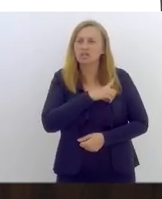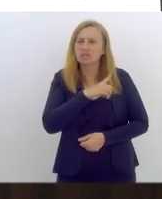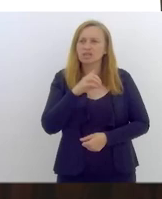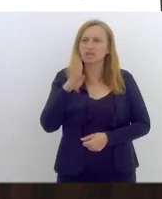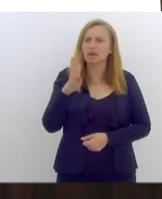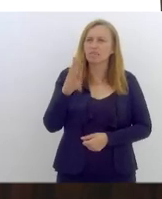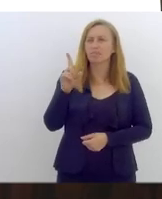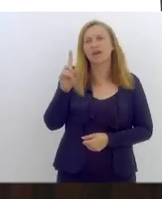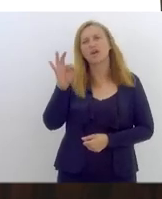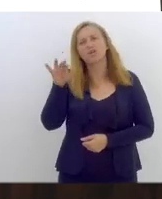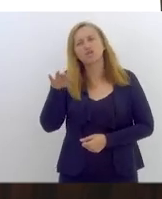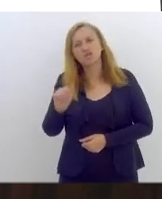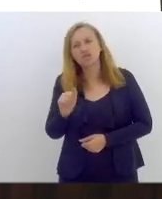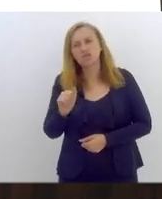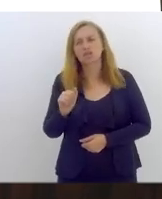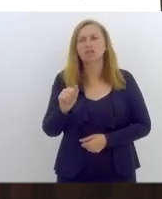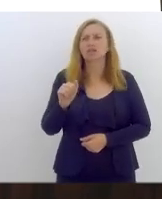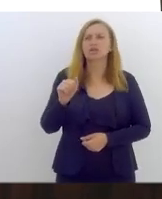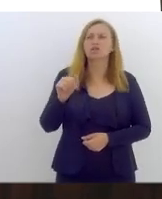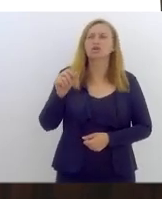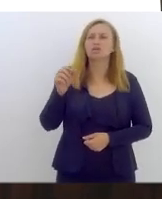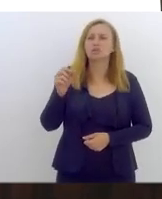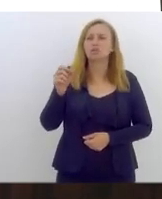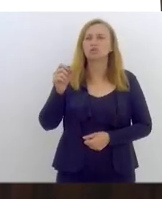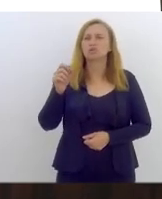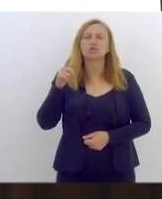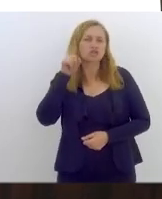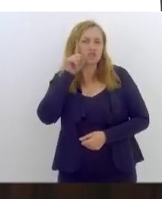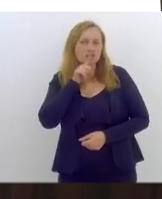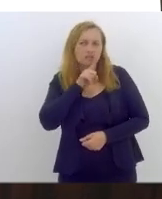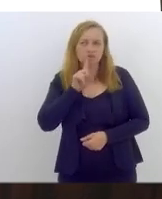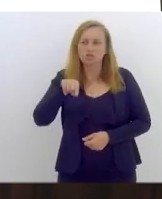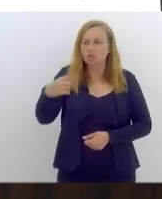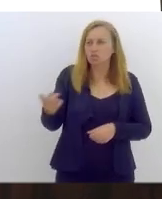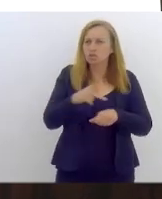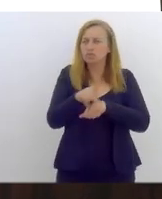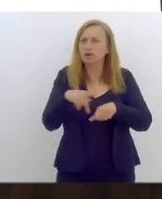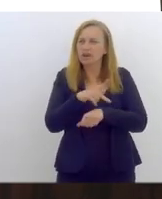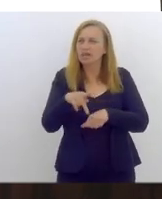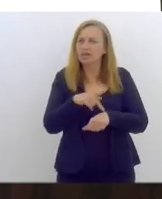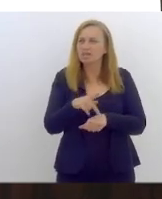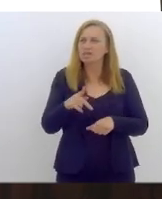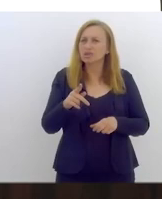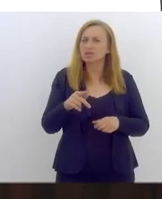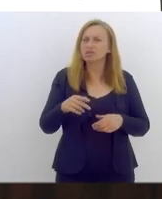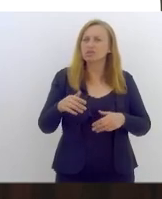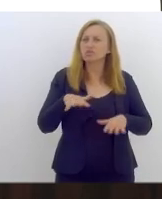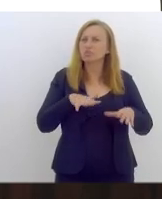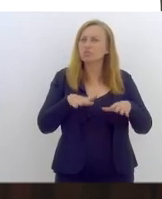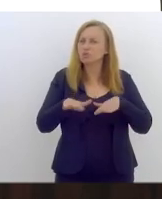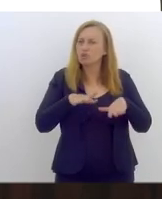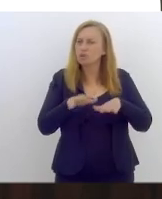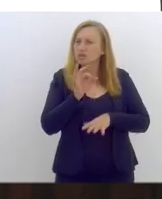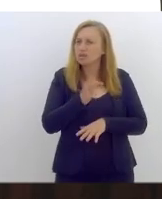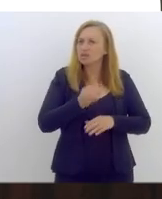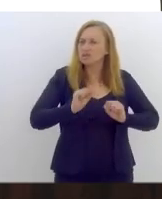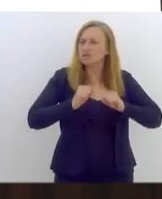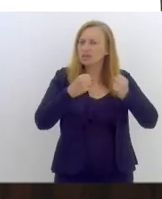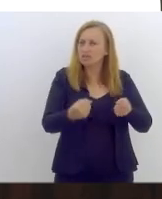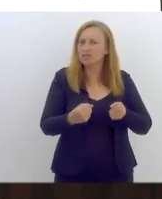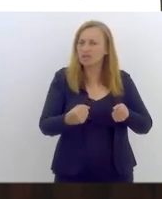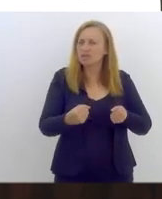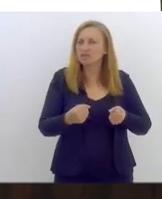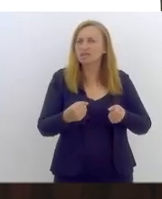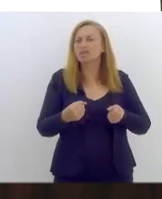da França, Alemanha, Irlanda, Suíça e dos Estados Unidos, onde ficou decidido um movimento permanente em defesa da liberdade